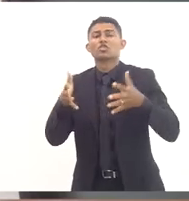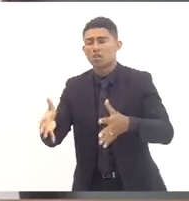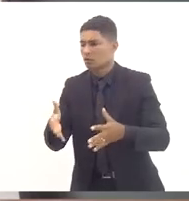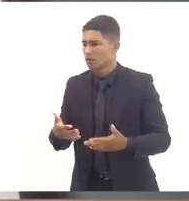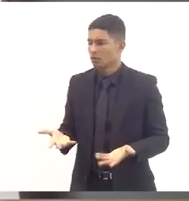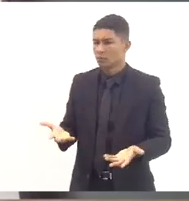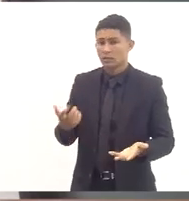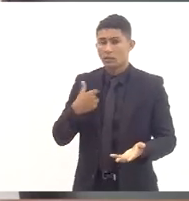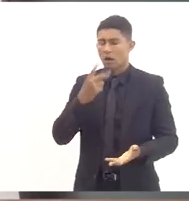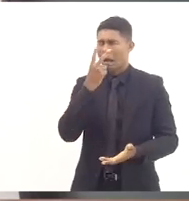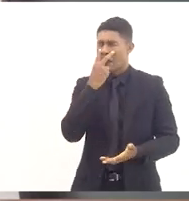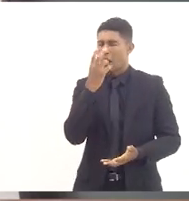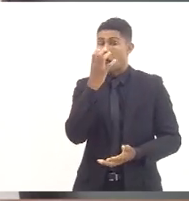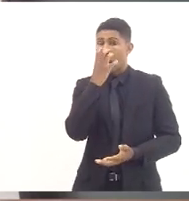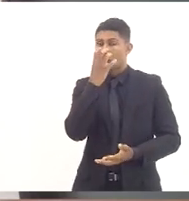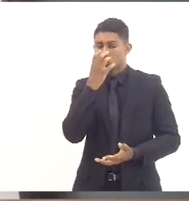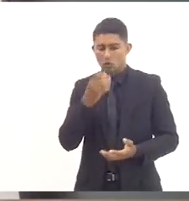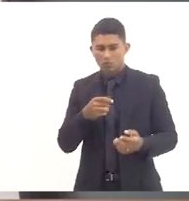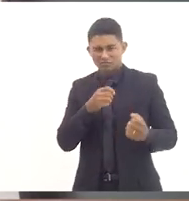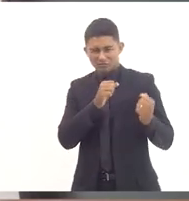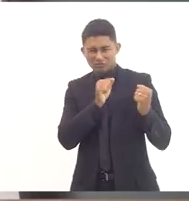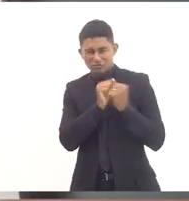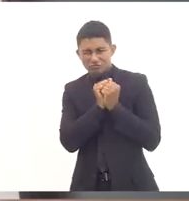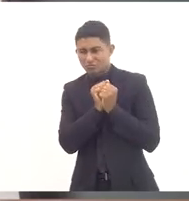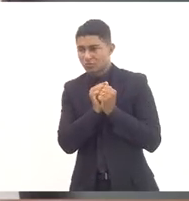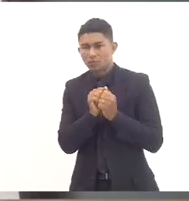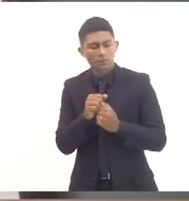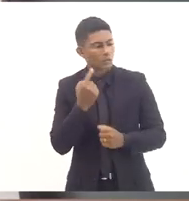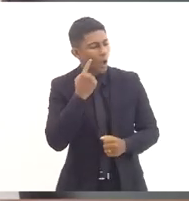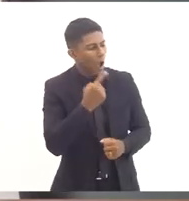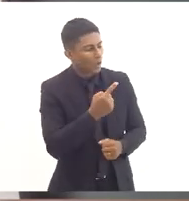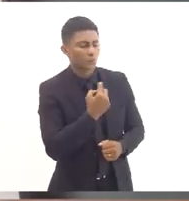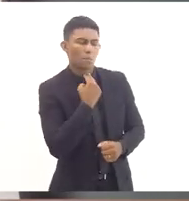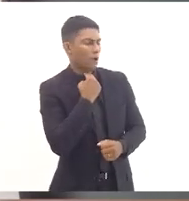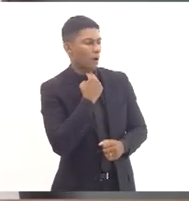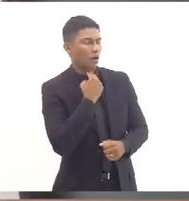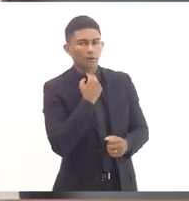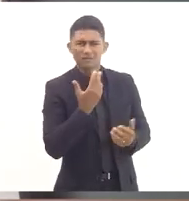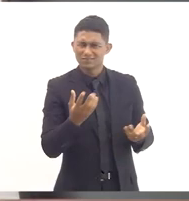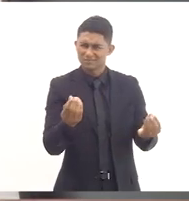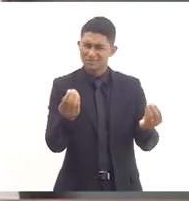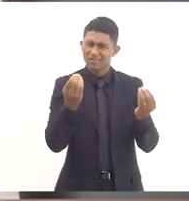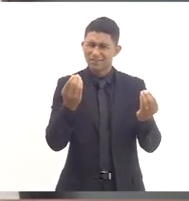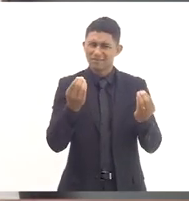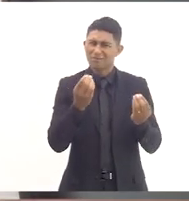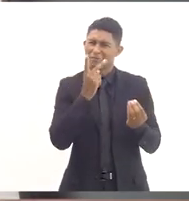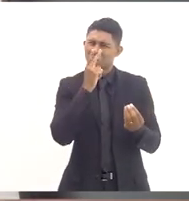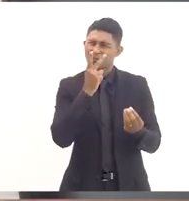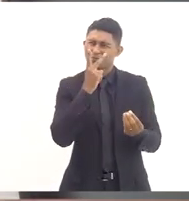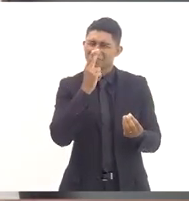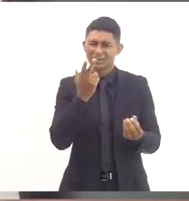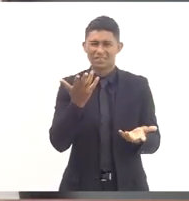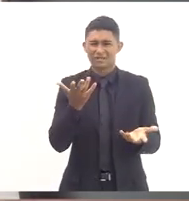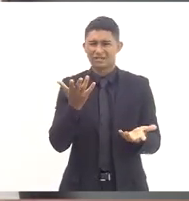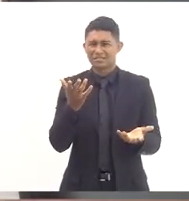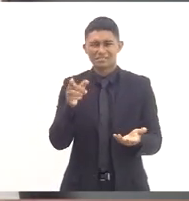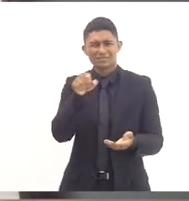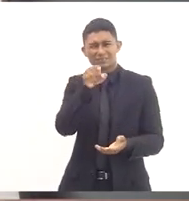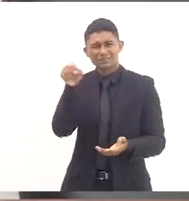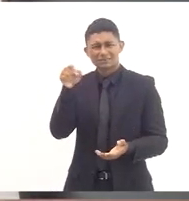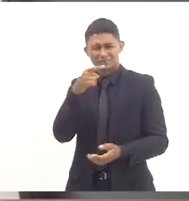grande EA ignorância que eu digo a ignorância na falta de conhecimento né então a ignorância leva ao preconceito